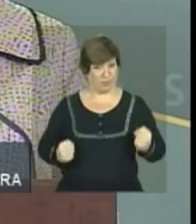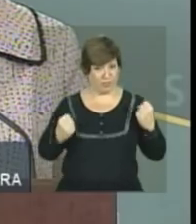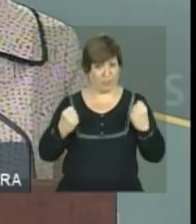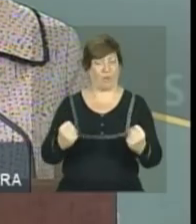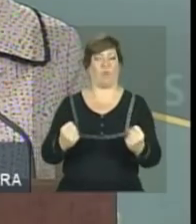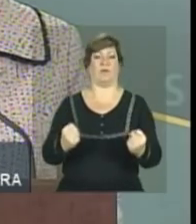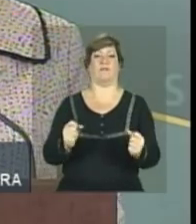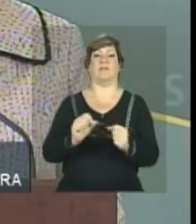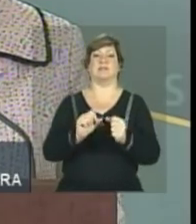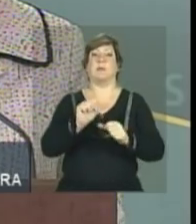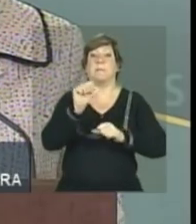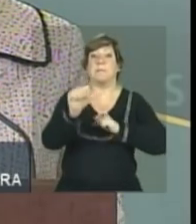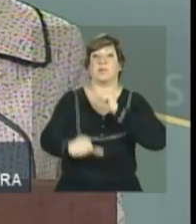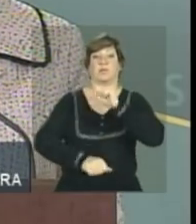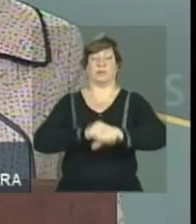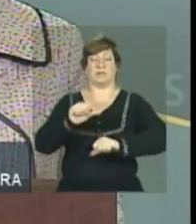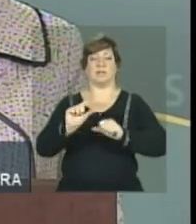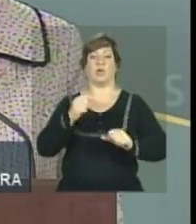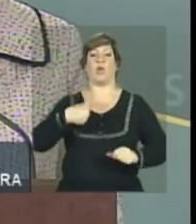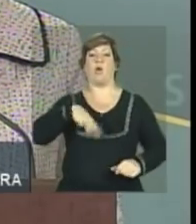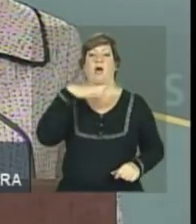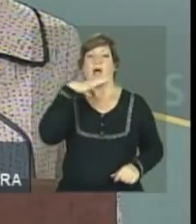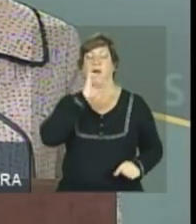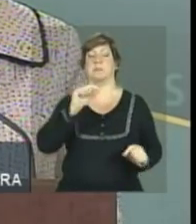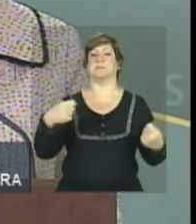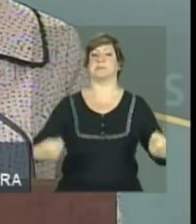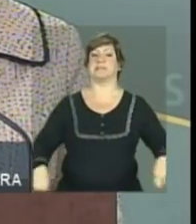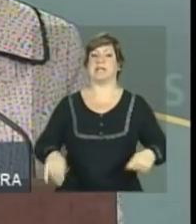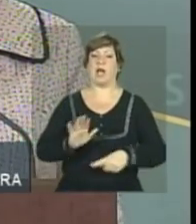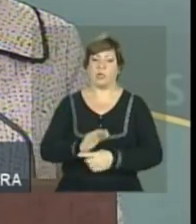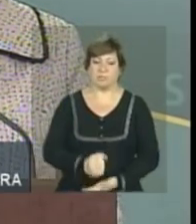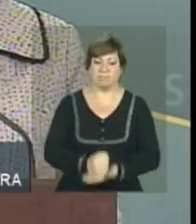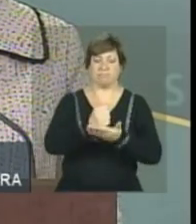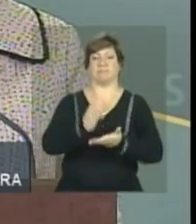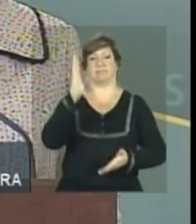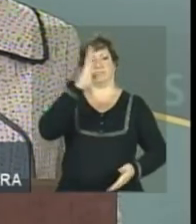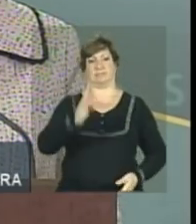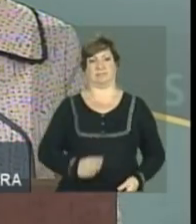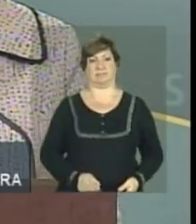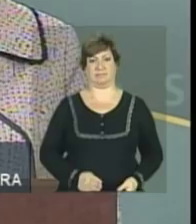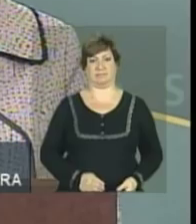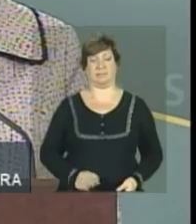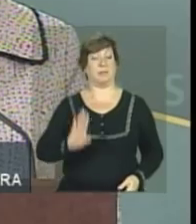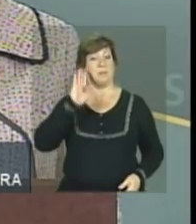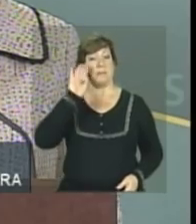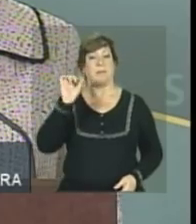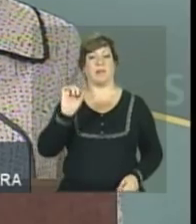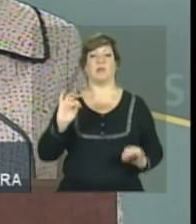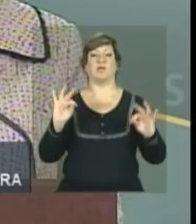as mudanças que julgamos necessárias ao país e para que, de resto,